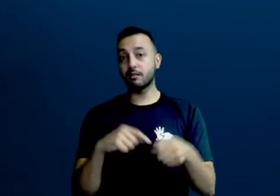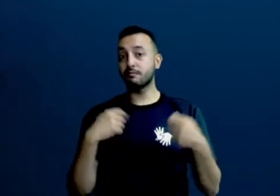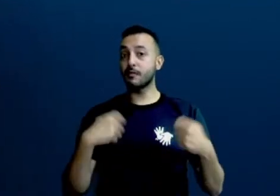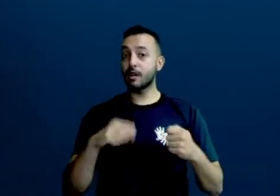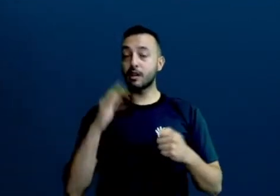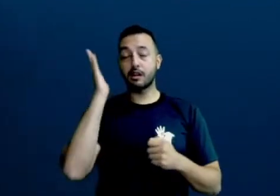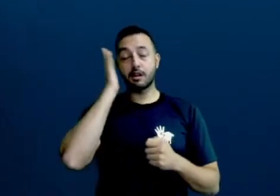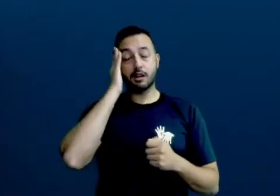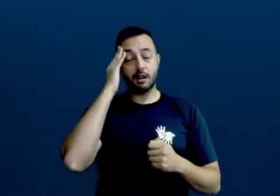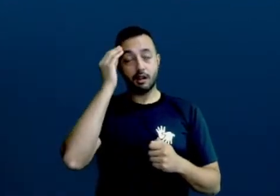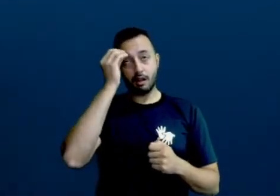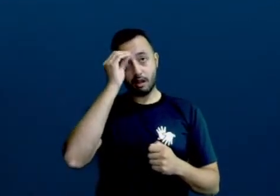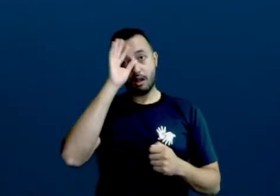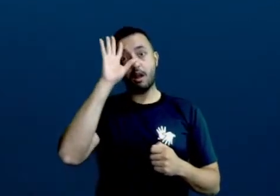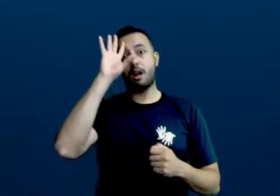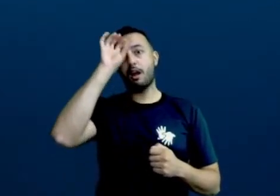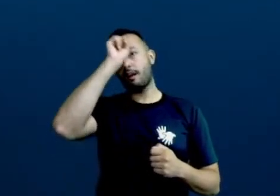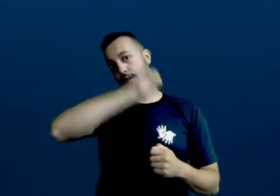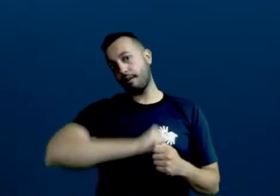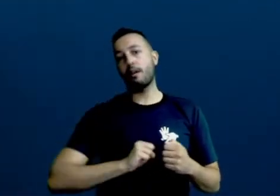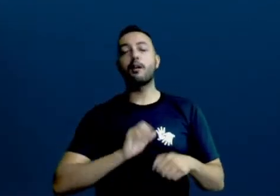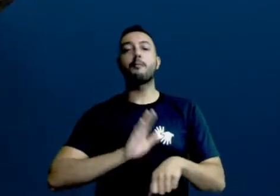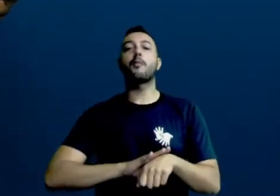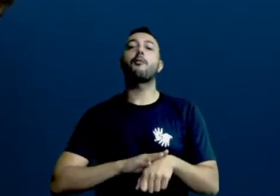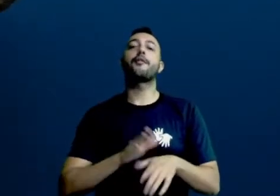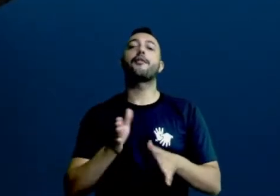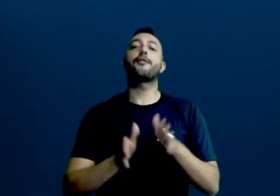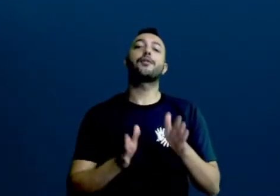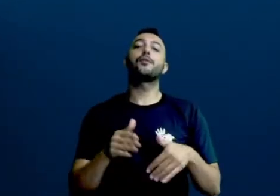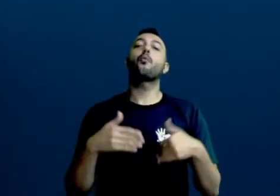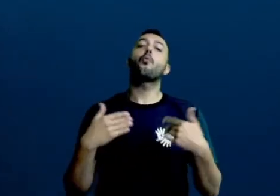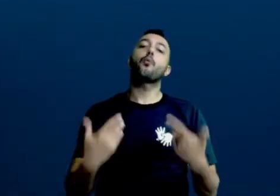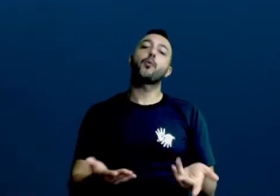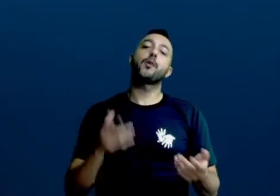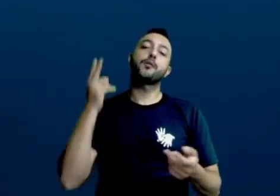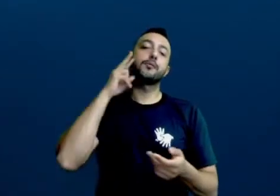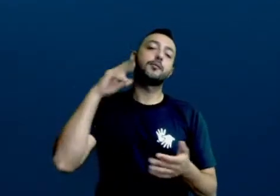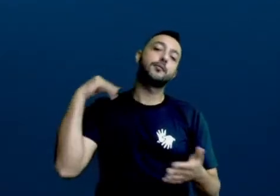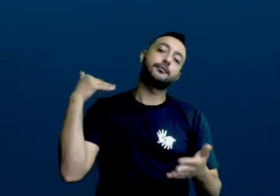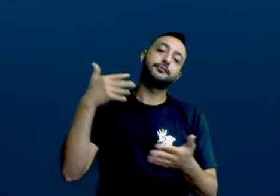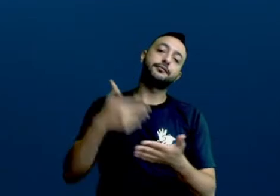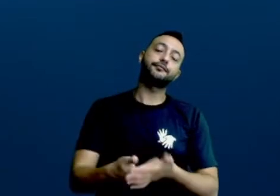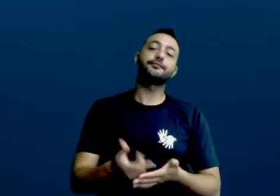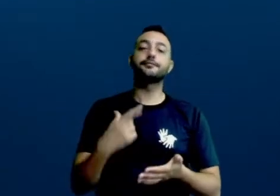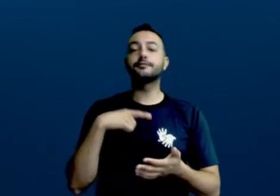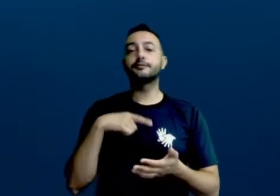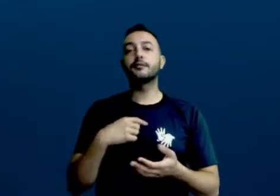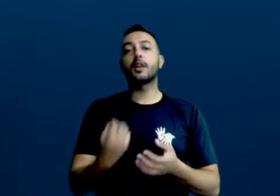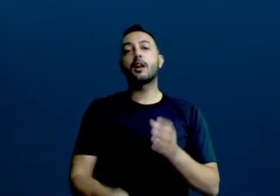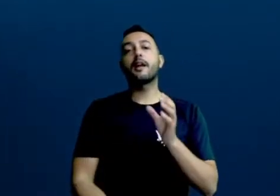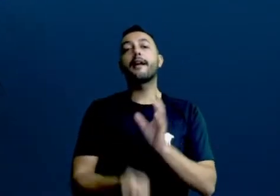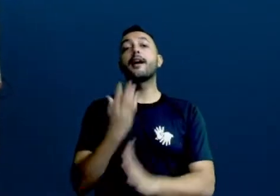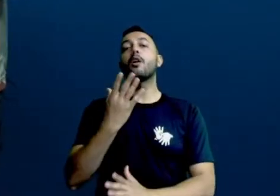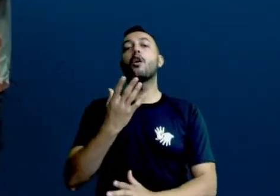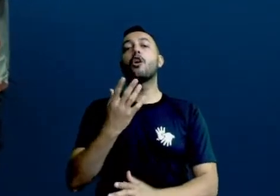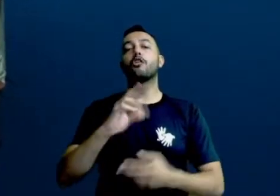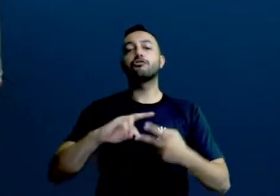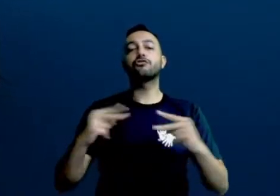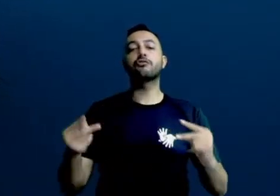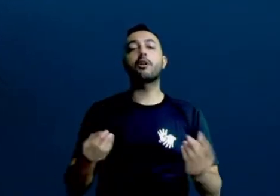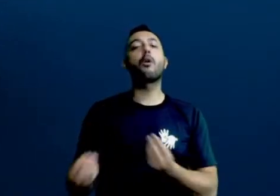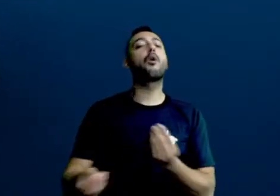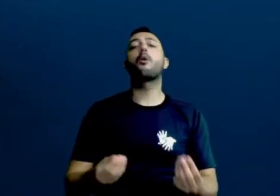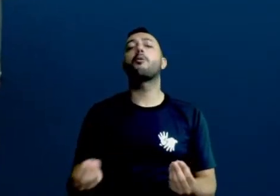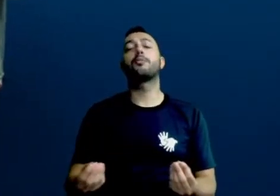né Em que momento do processo histórico da nossa história surgiu esse conceito de genética E para